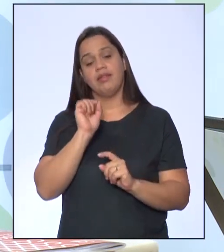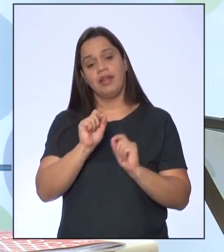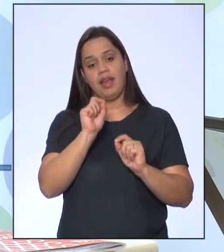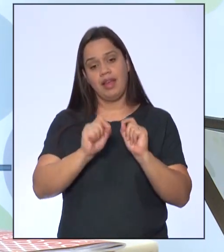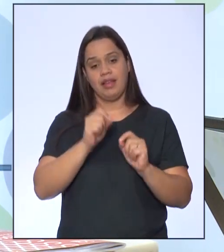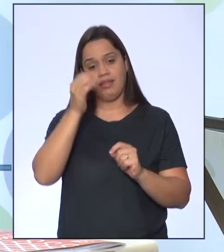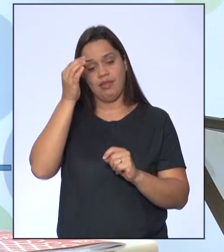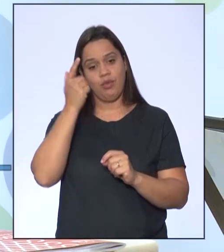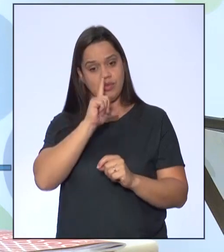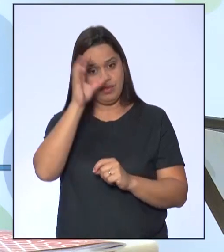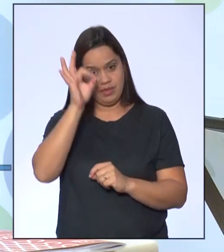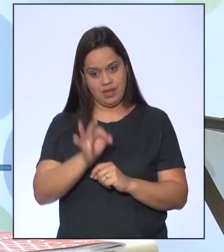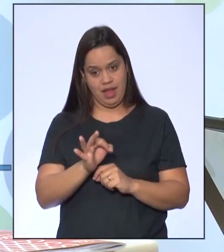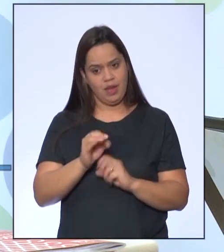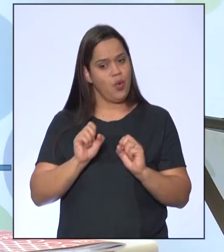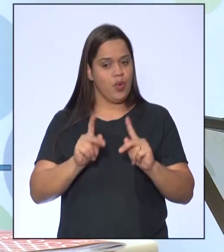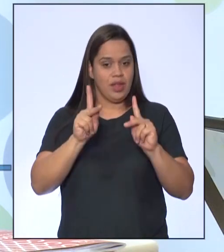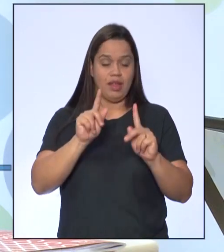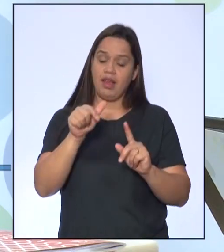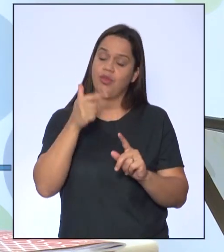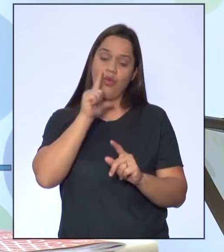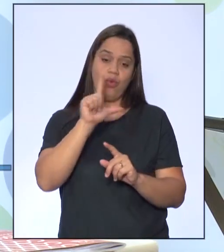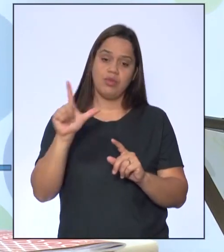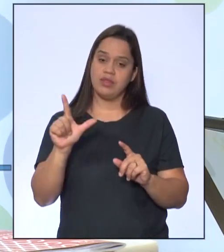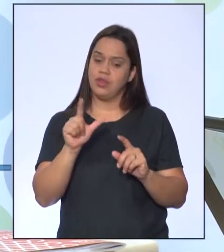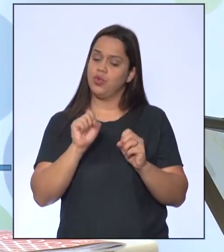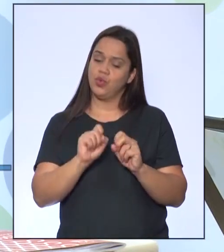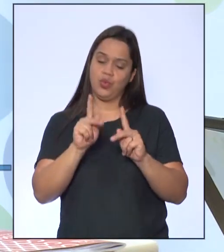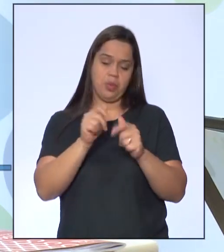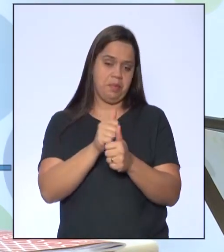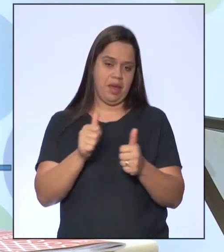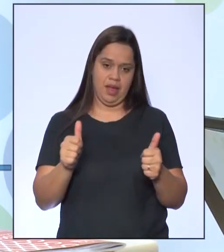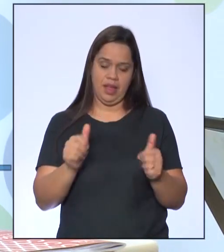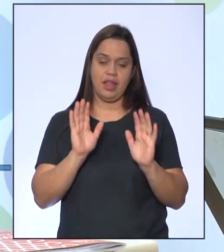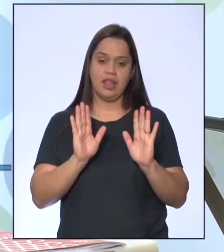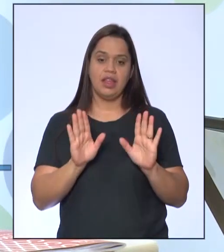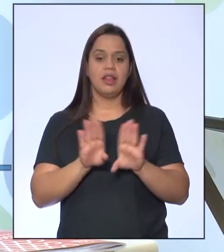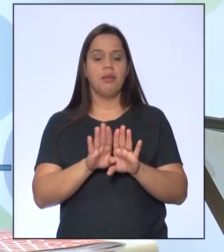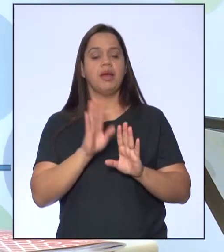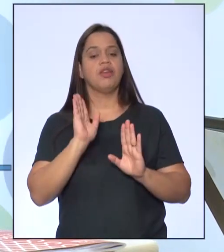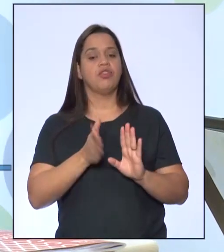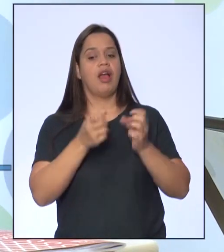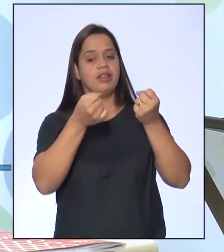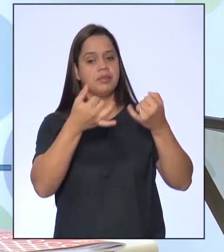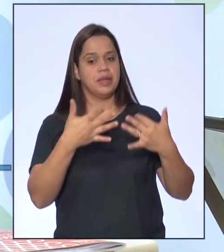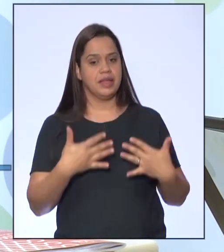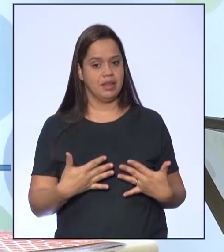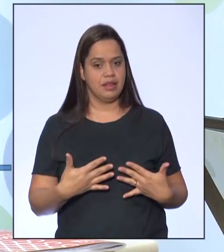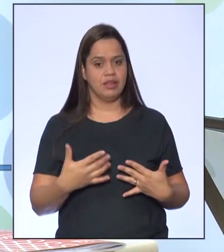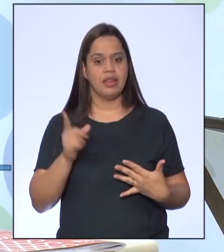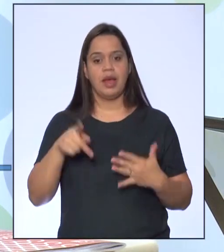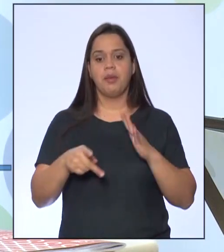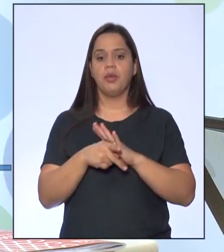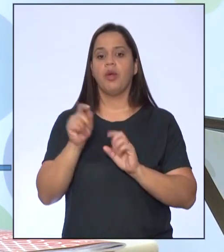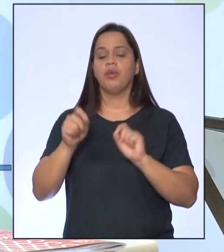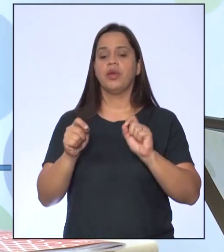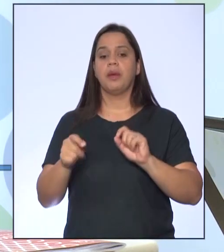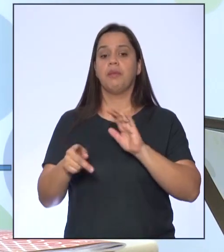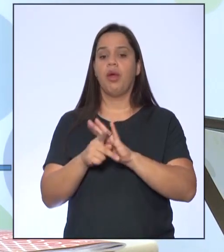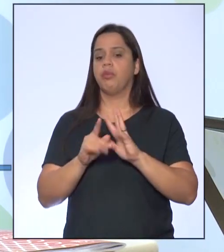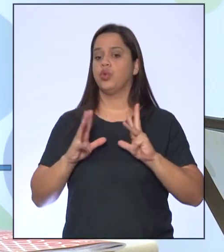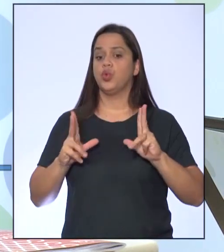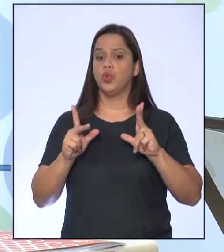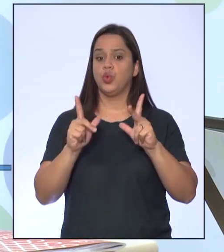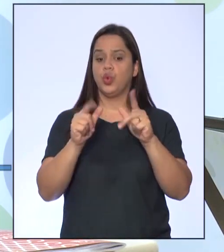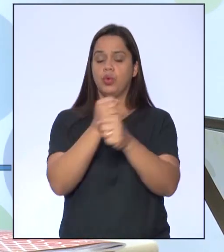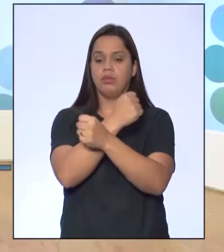um pouquinho, e aí nós já demos a explicação também, que são sobre os fenômenos da natureza.